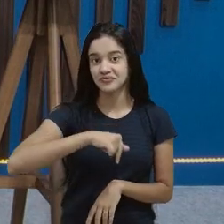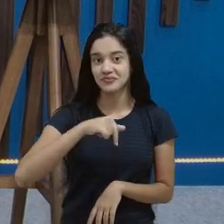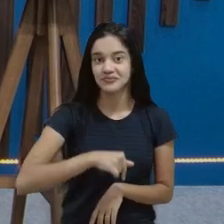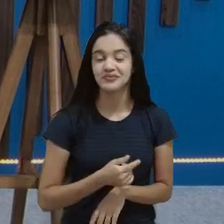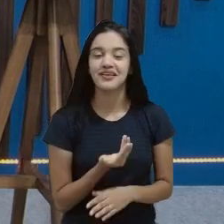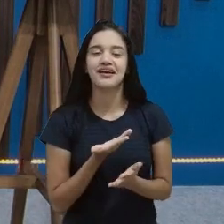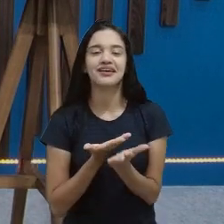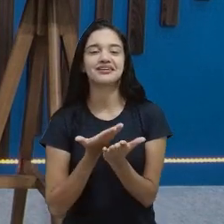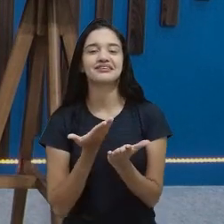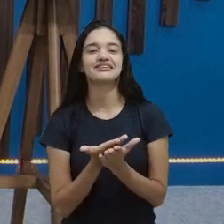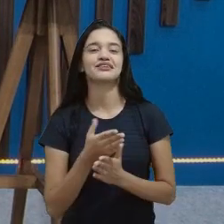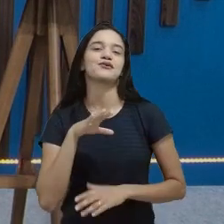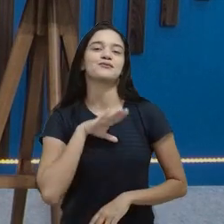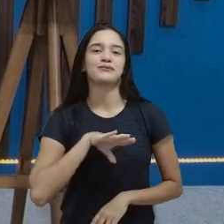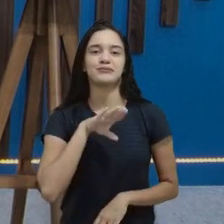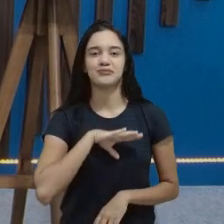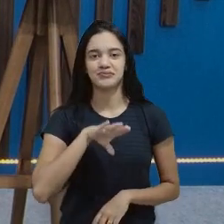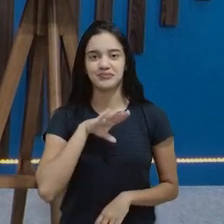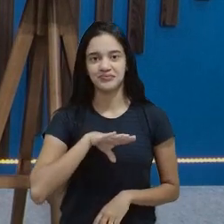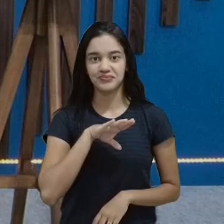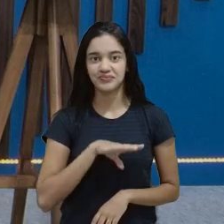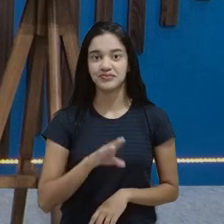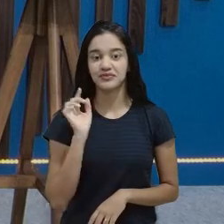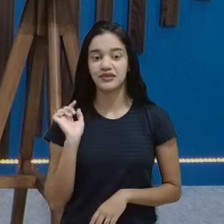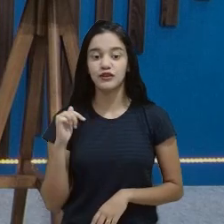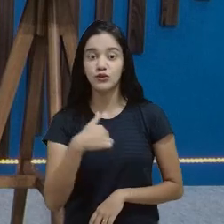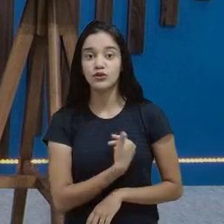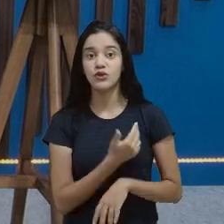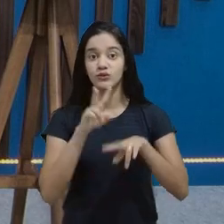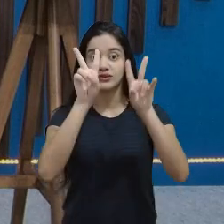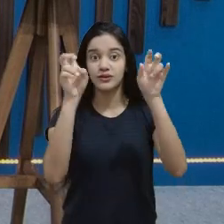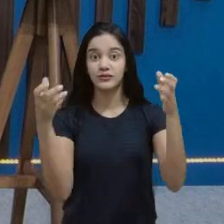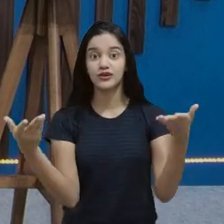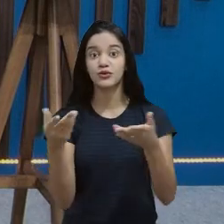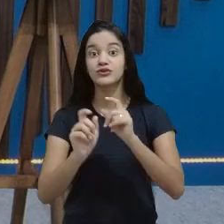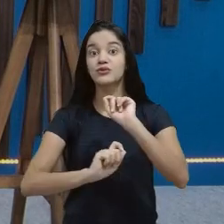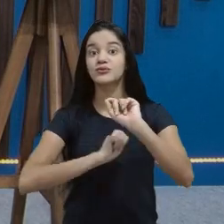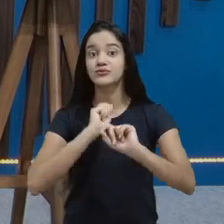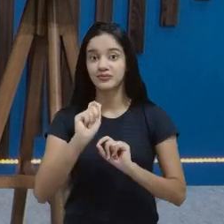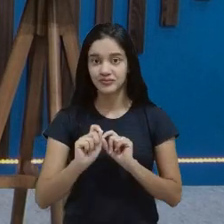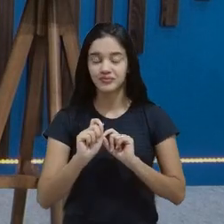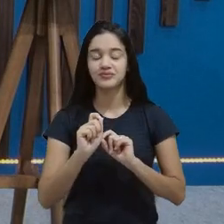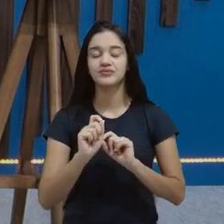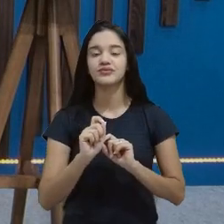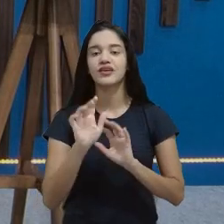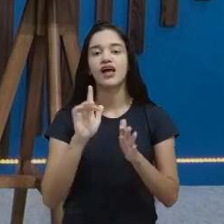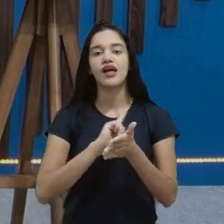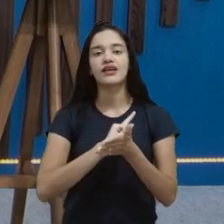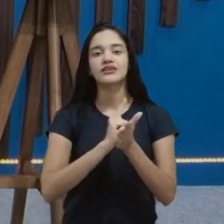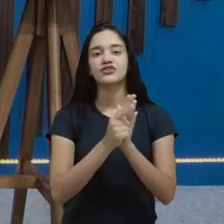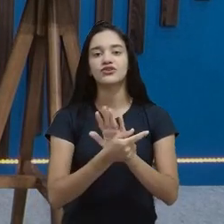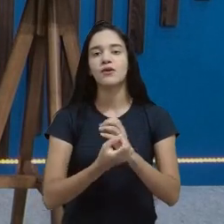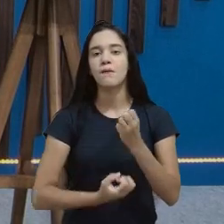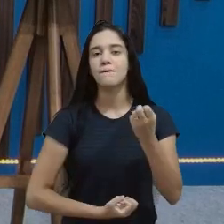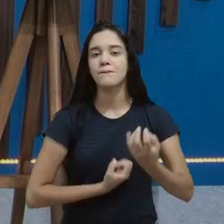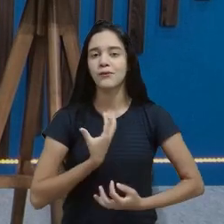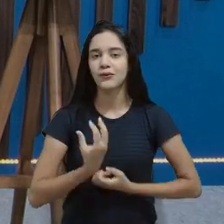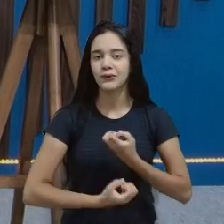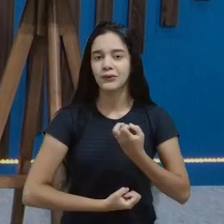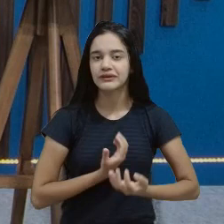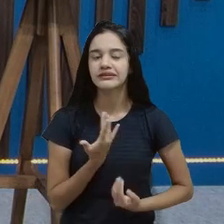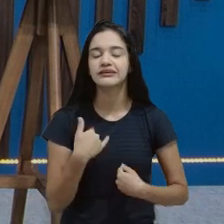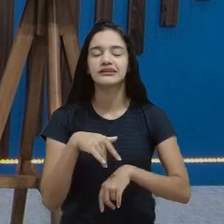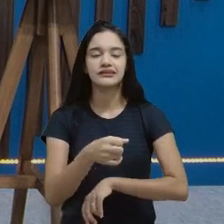para mais uma aula de língua portuguesa. O nosso tema de hoje é gêneros poesia